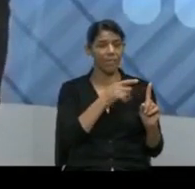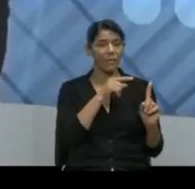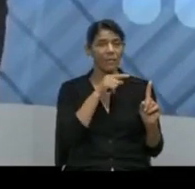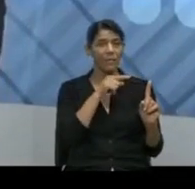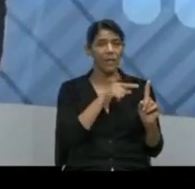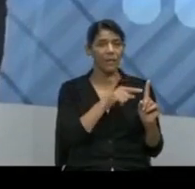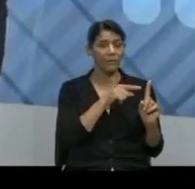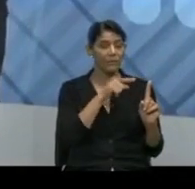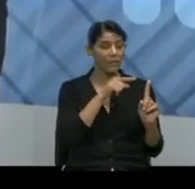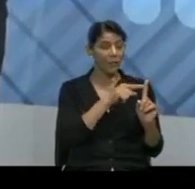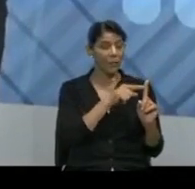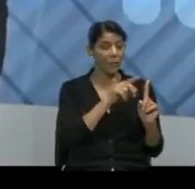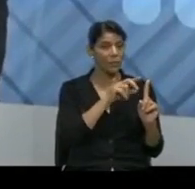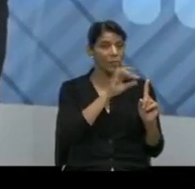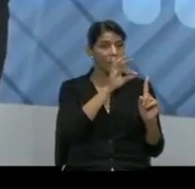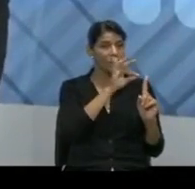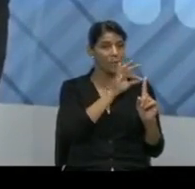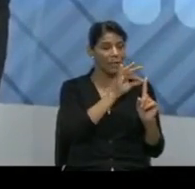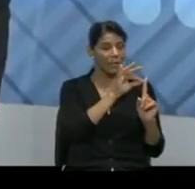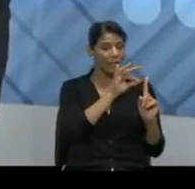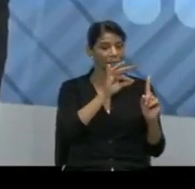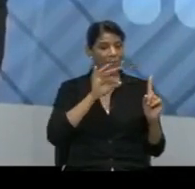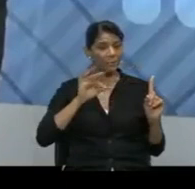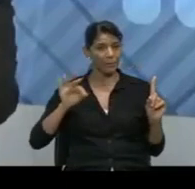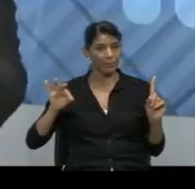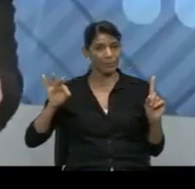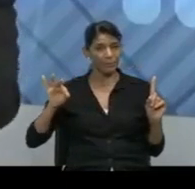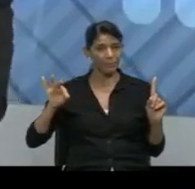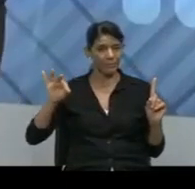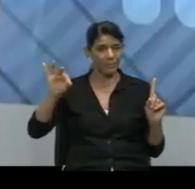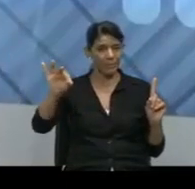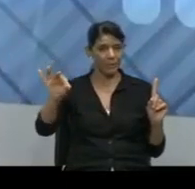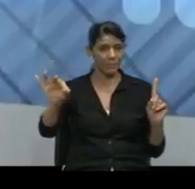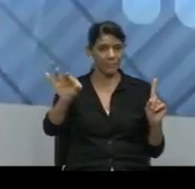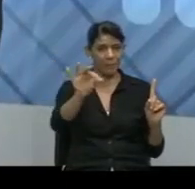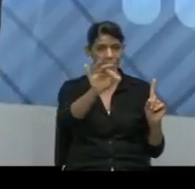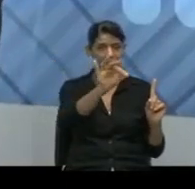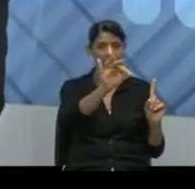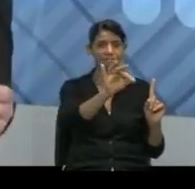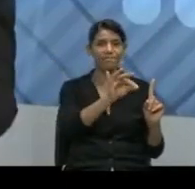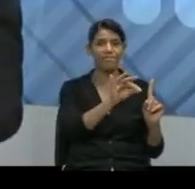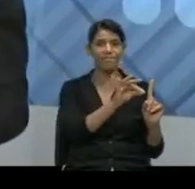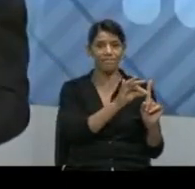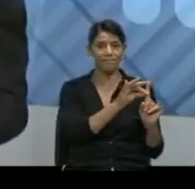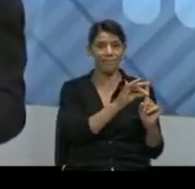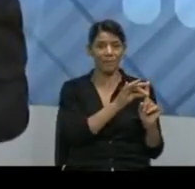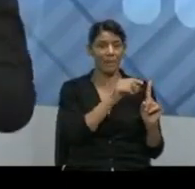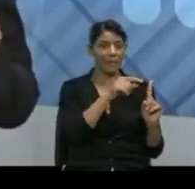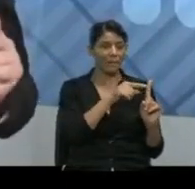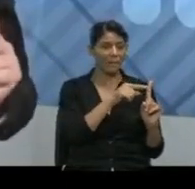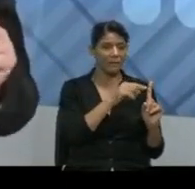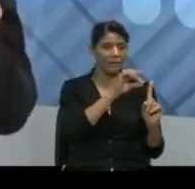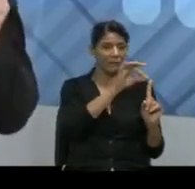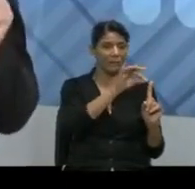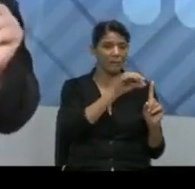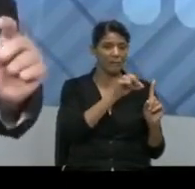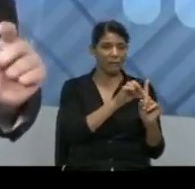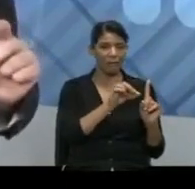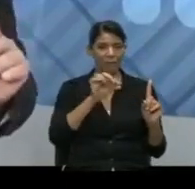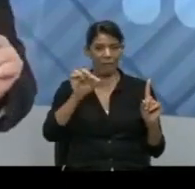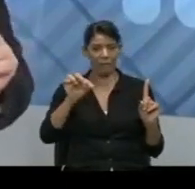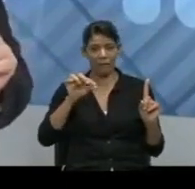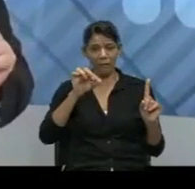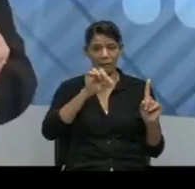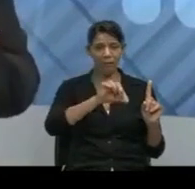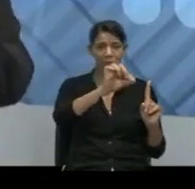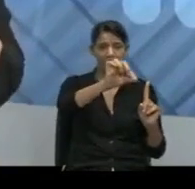alto, você sempre vai puxar dele o nível para os demais. Nunca pega desse daqui com aquele, esse